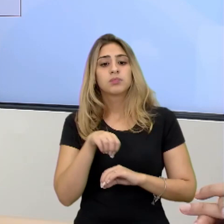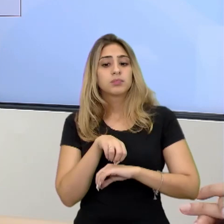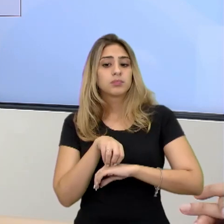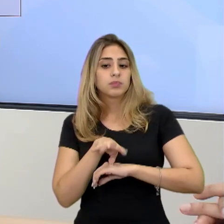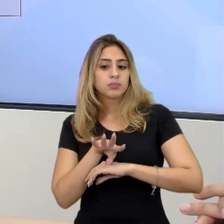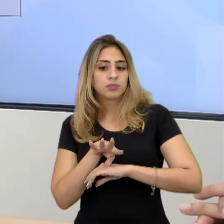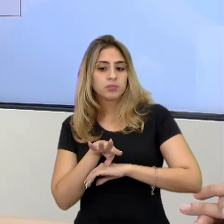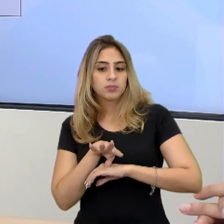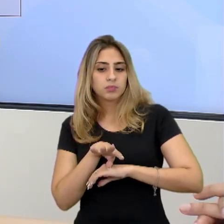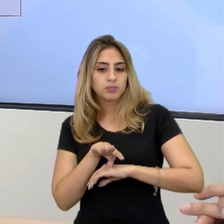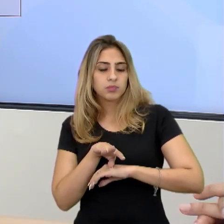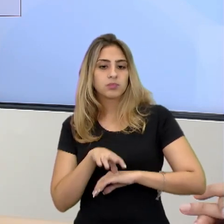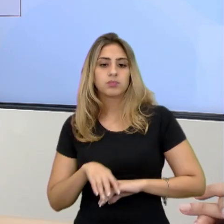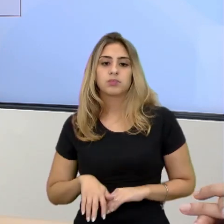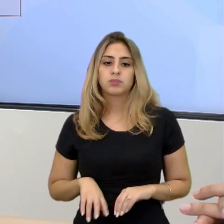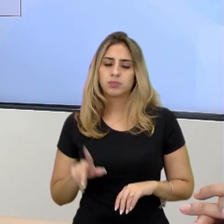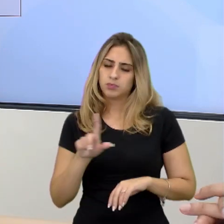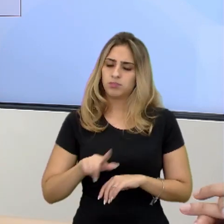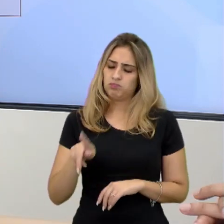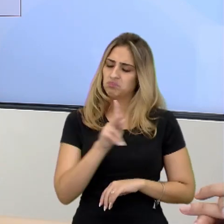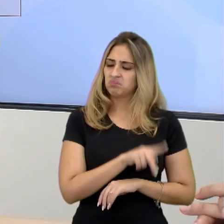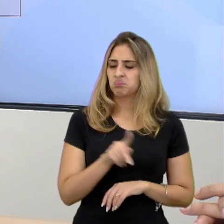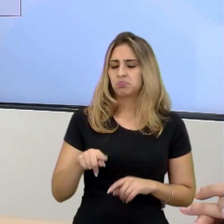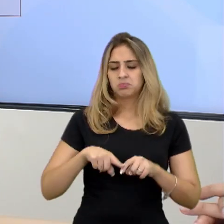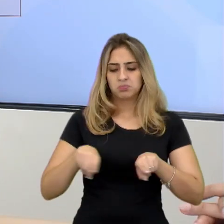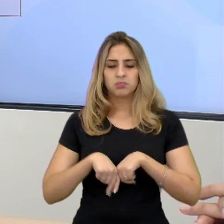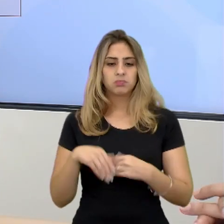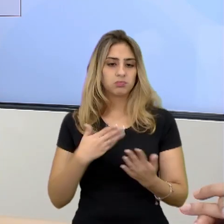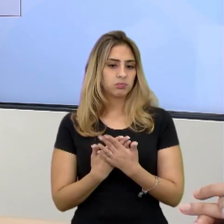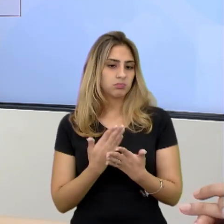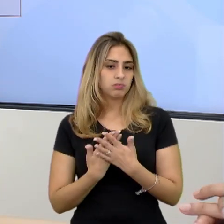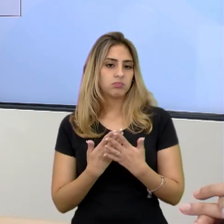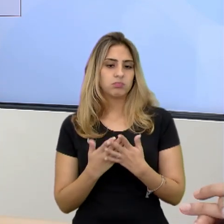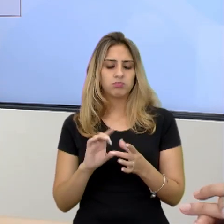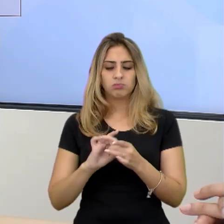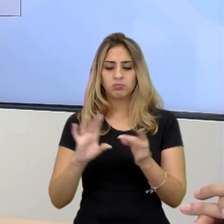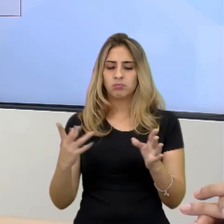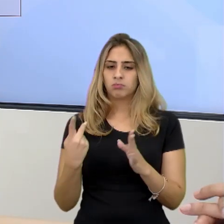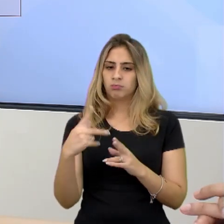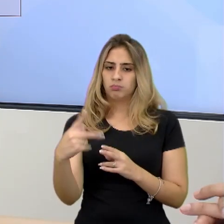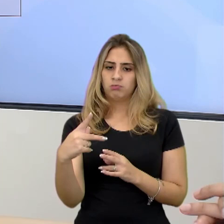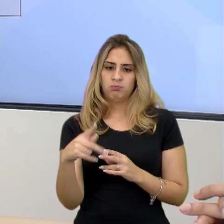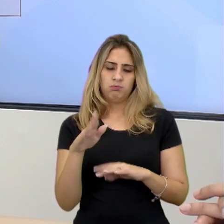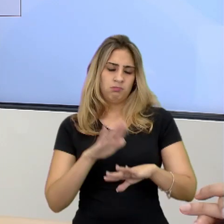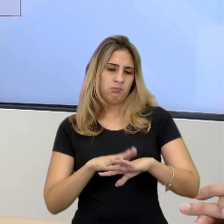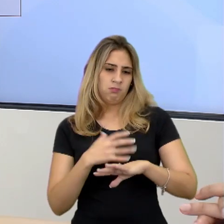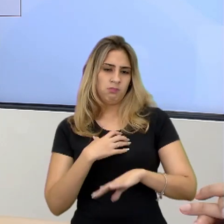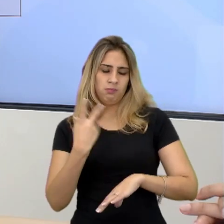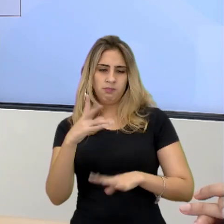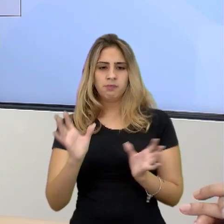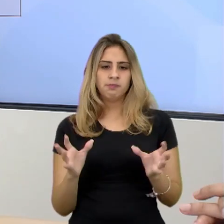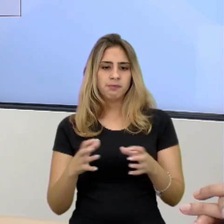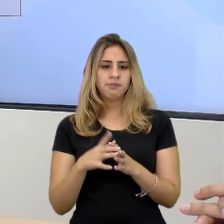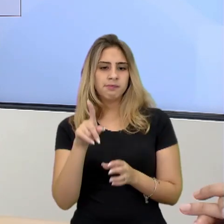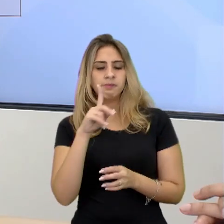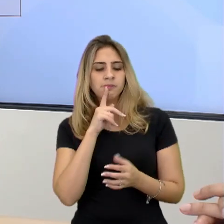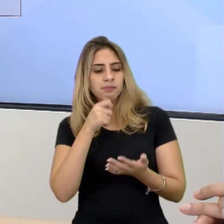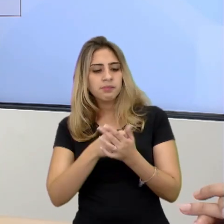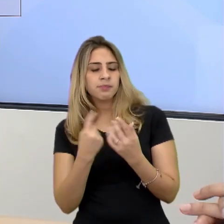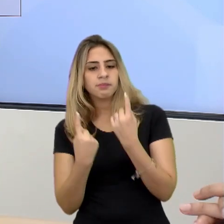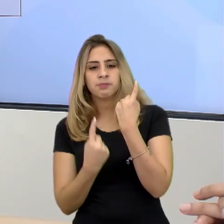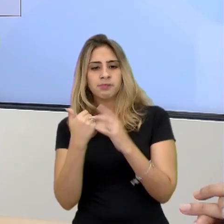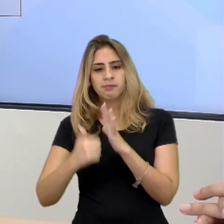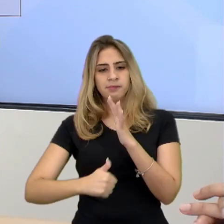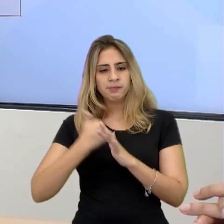sugestão de estratégia. É lógico que o professor, na sua sala de aula, com as especificidades do seu grupo, vai determinar qual é a